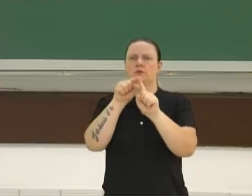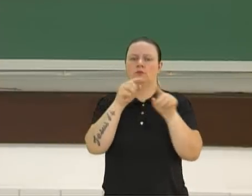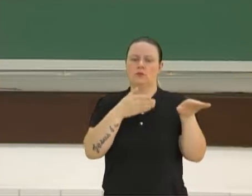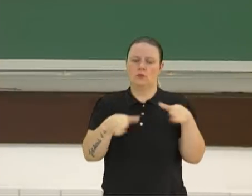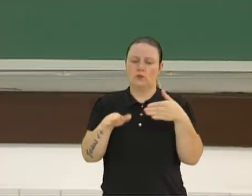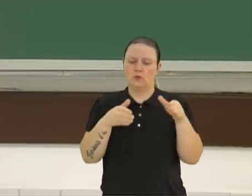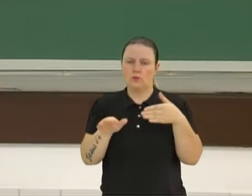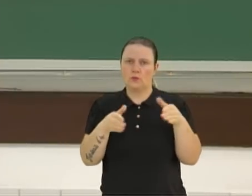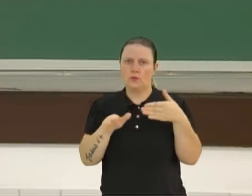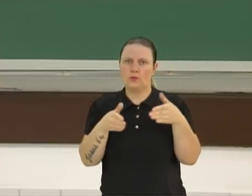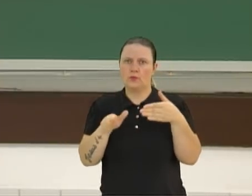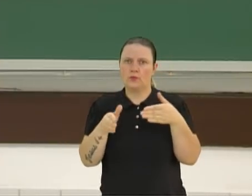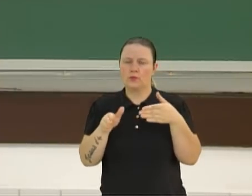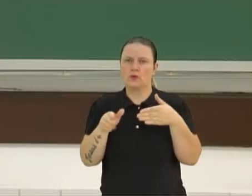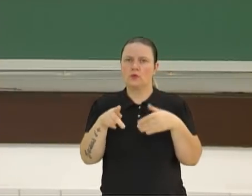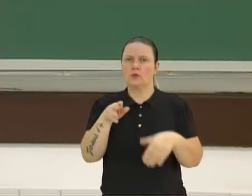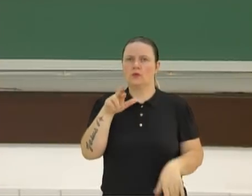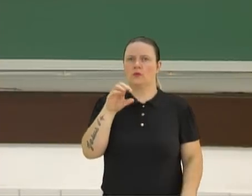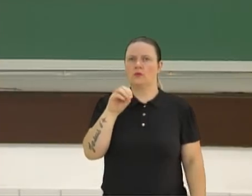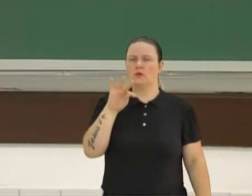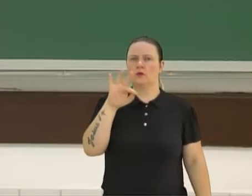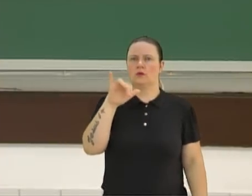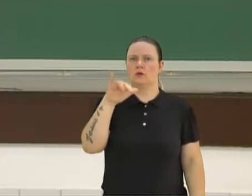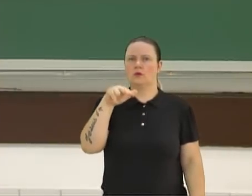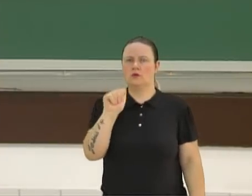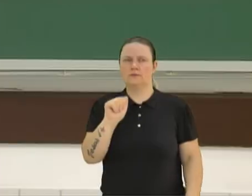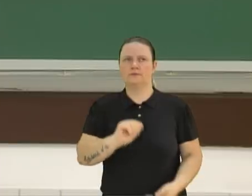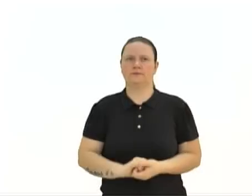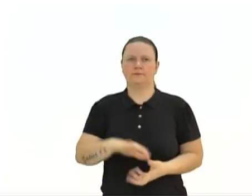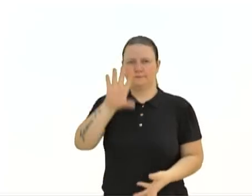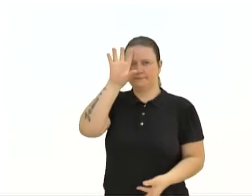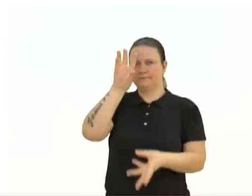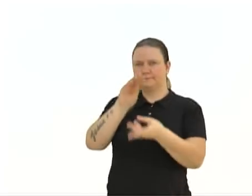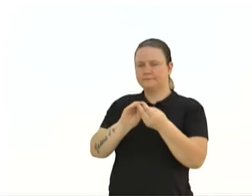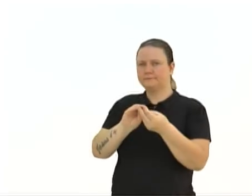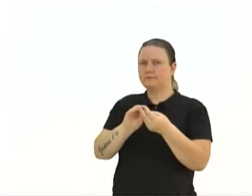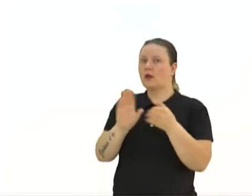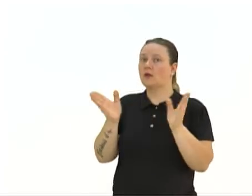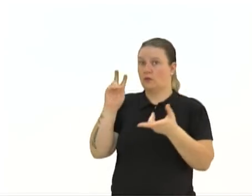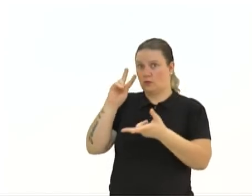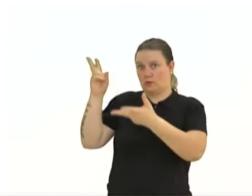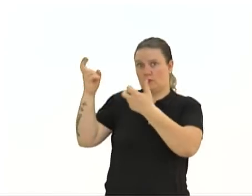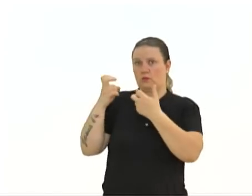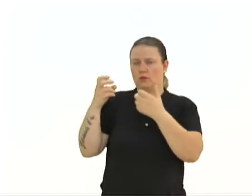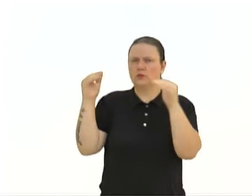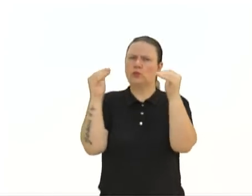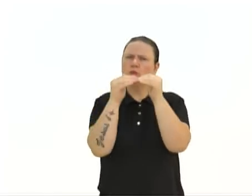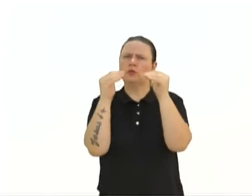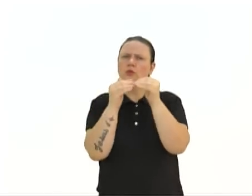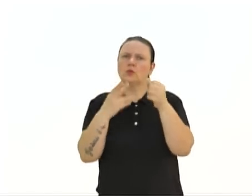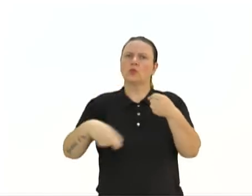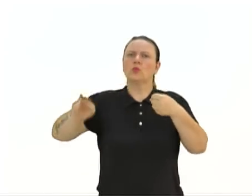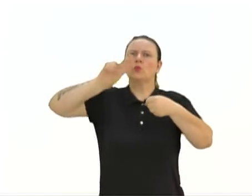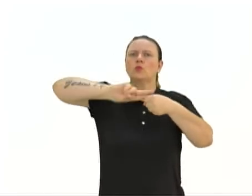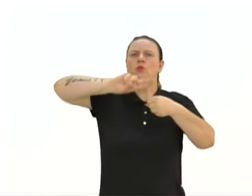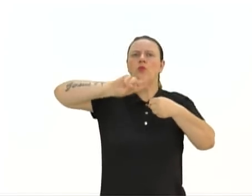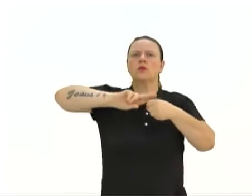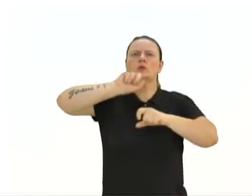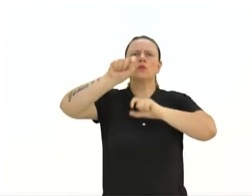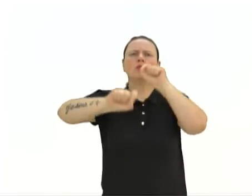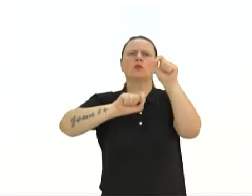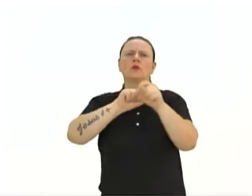de ácido desoxirribonucleico, DNA. O ácido ribonucleico